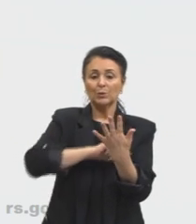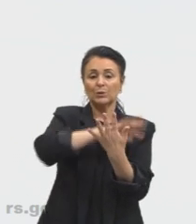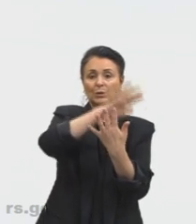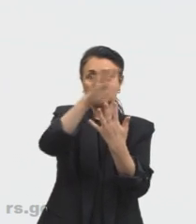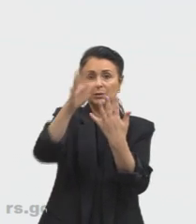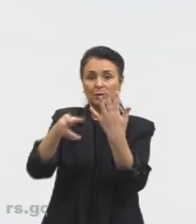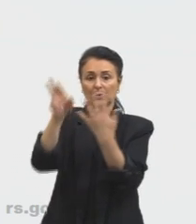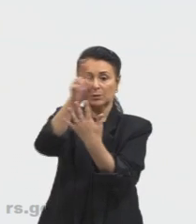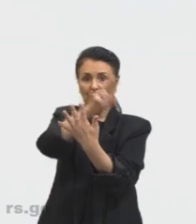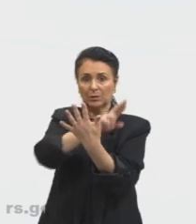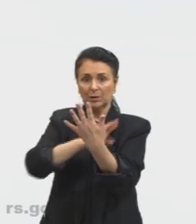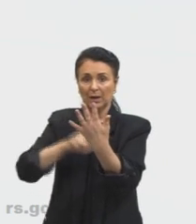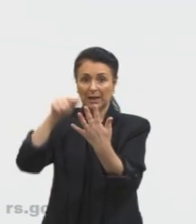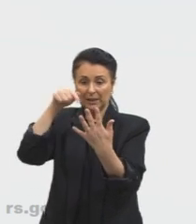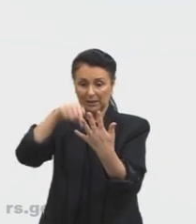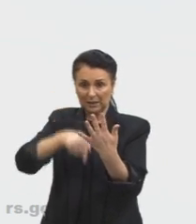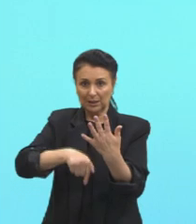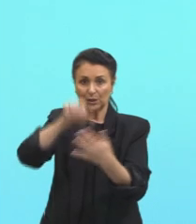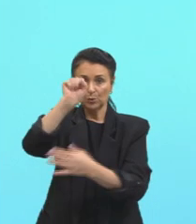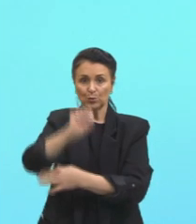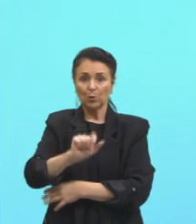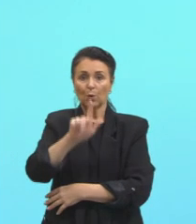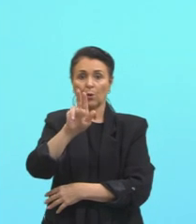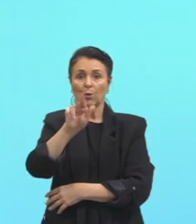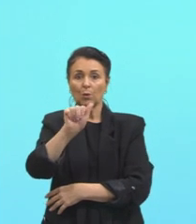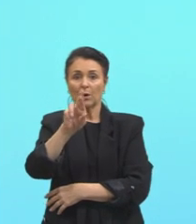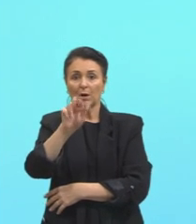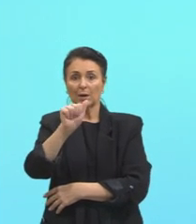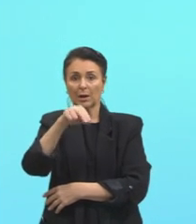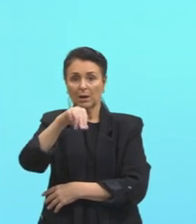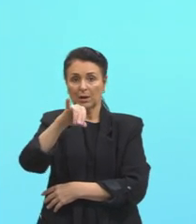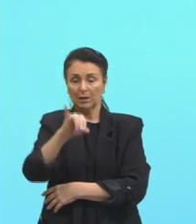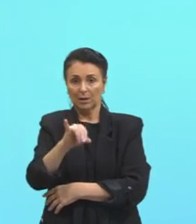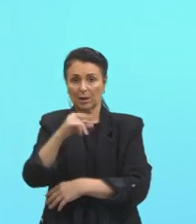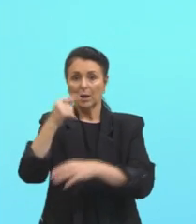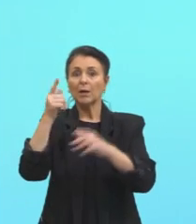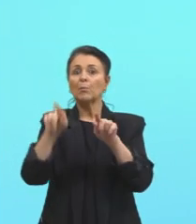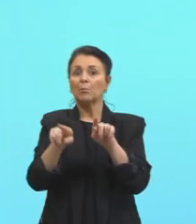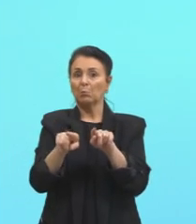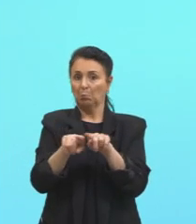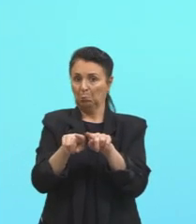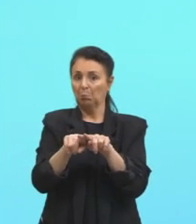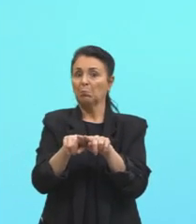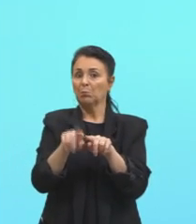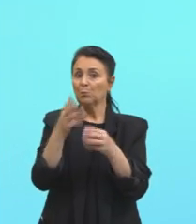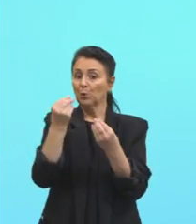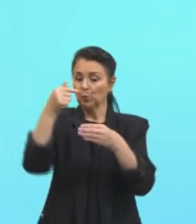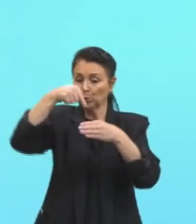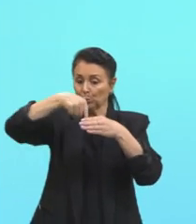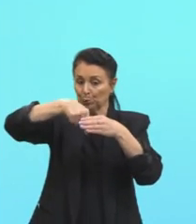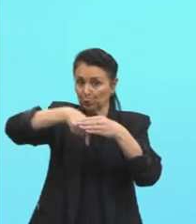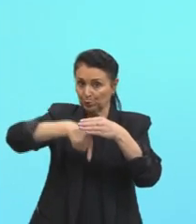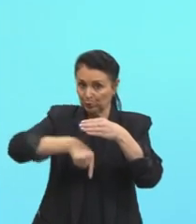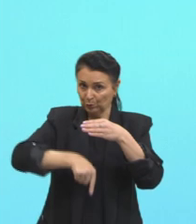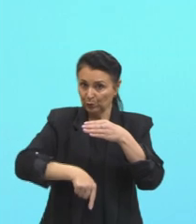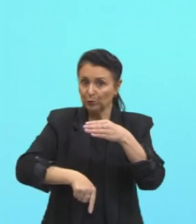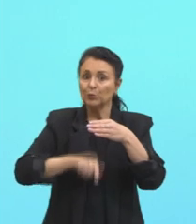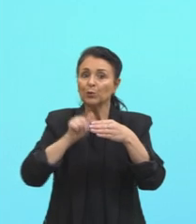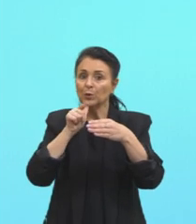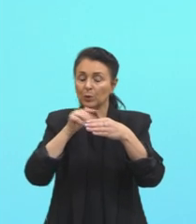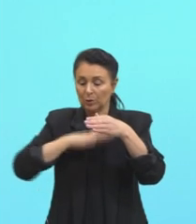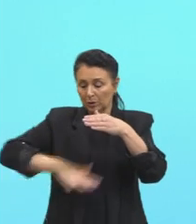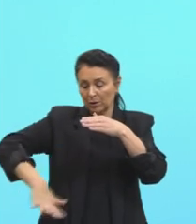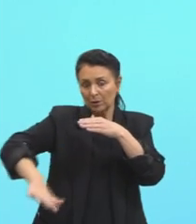região sul justamente o aquífero Guarani certo ele é bem profundo né então tu tem que fazer essa essa essa região aí